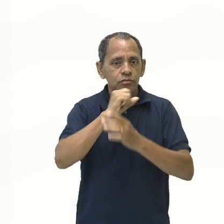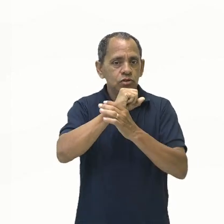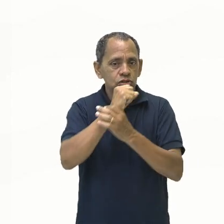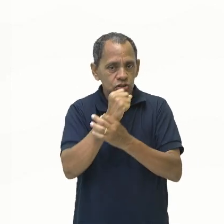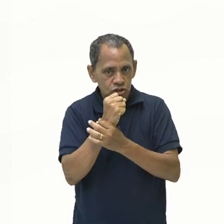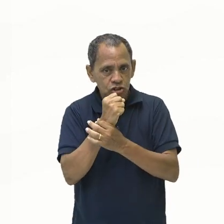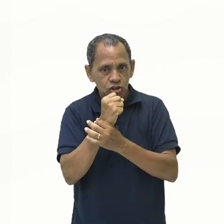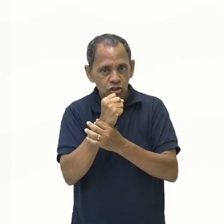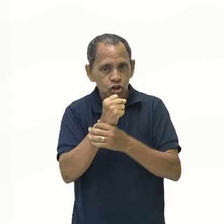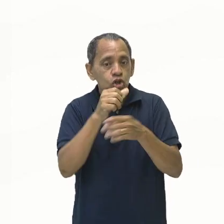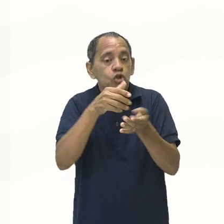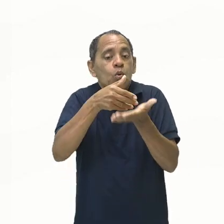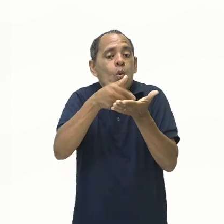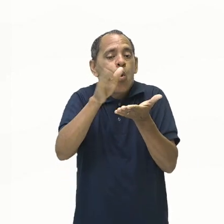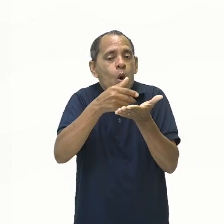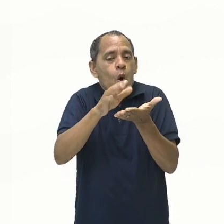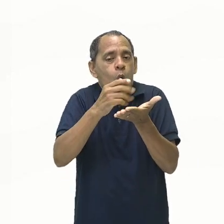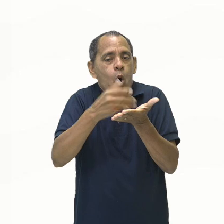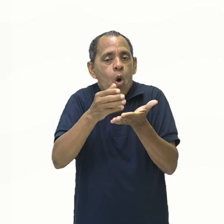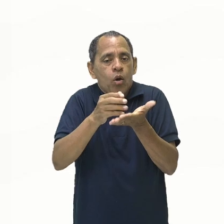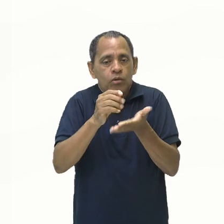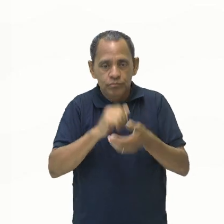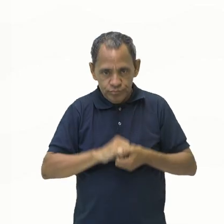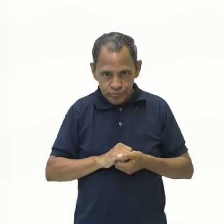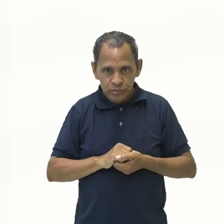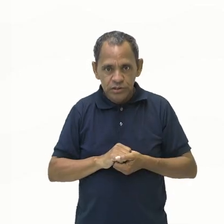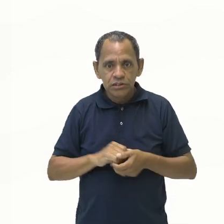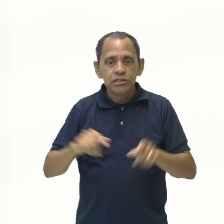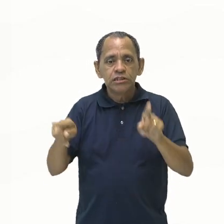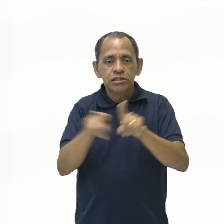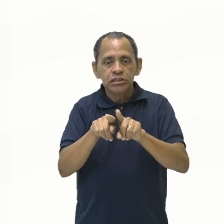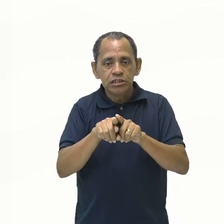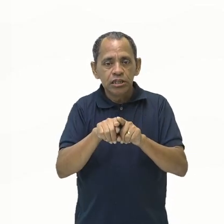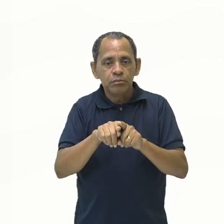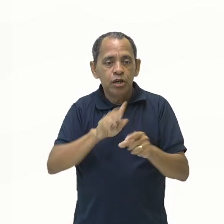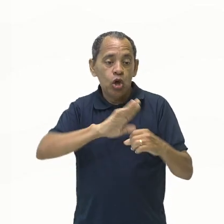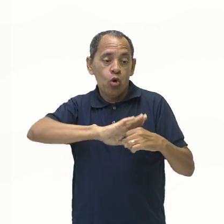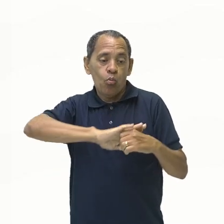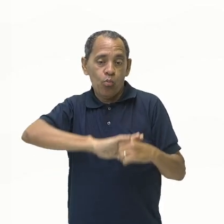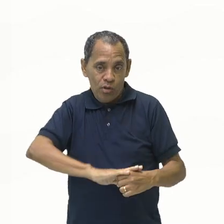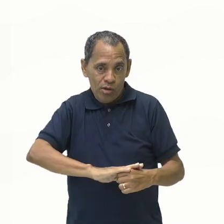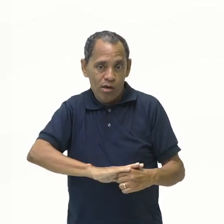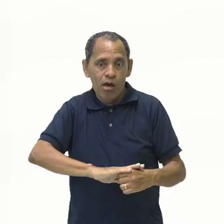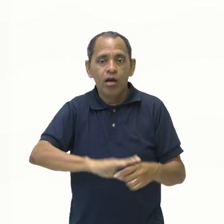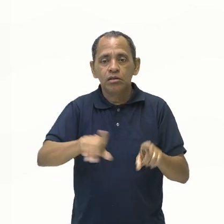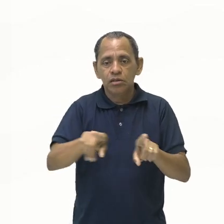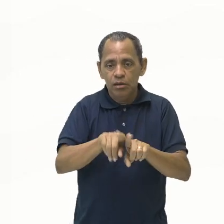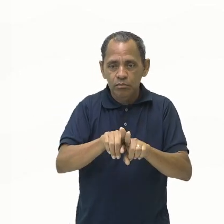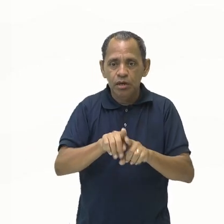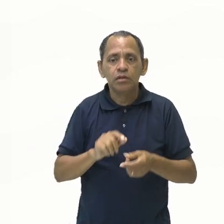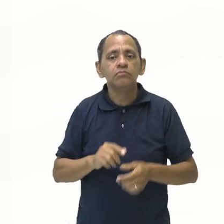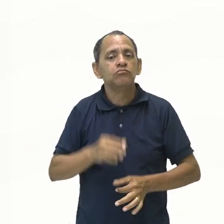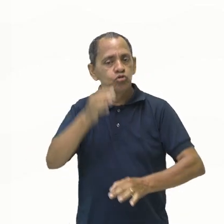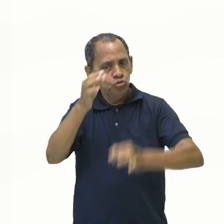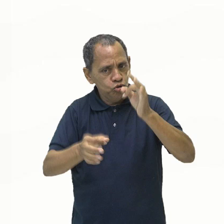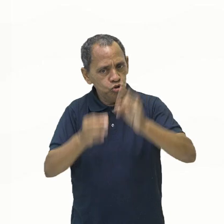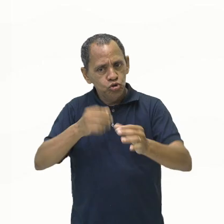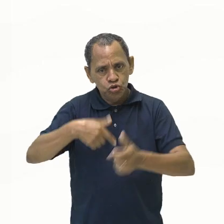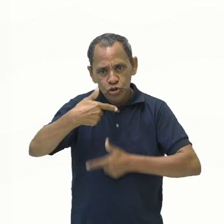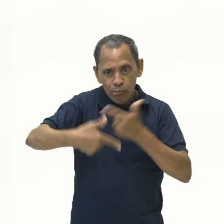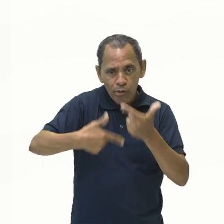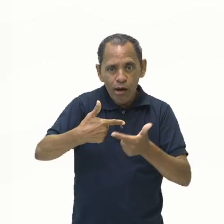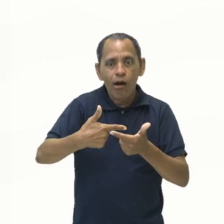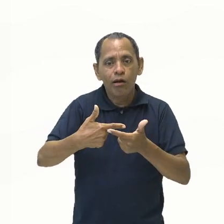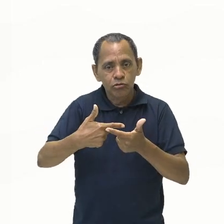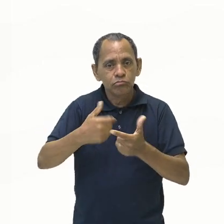contra demissões arbitrárias e abuso de poder. Nós temos a Justiça do Trabalho, que ampara o